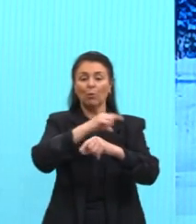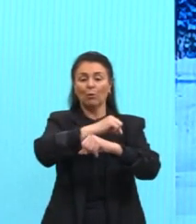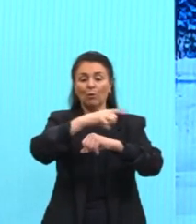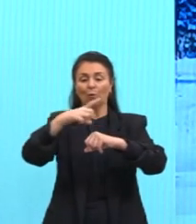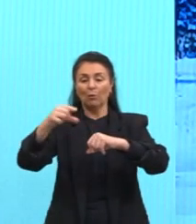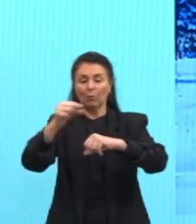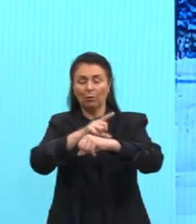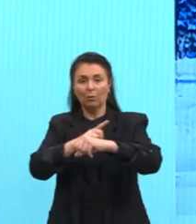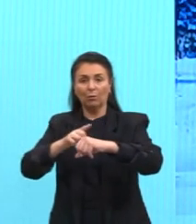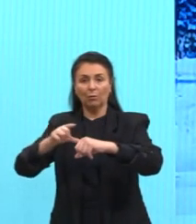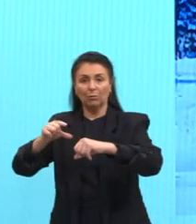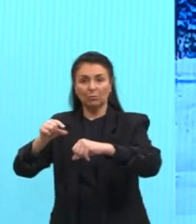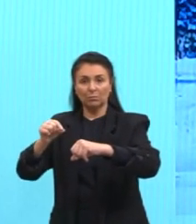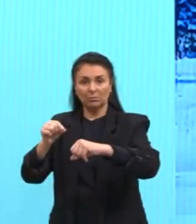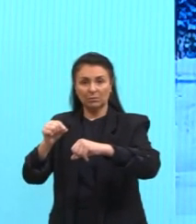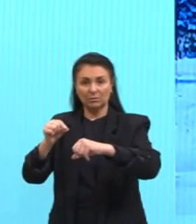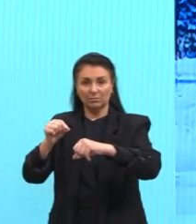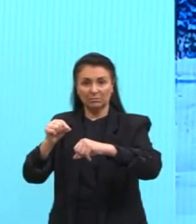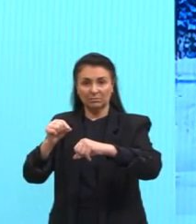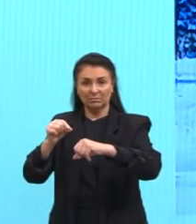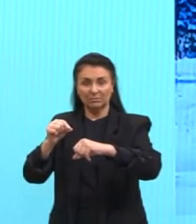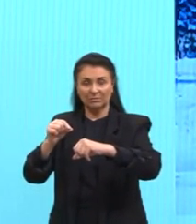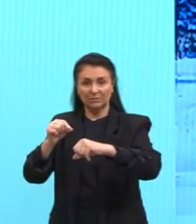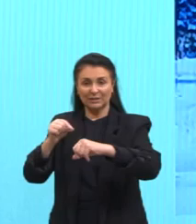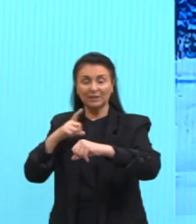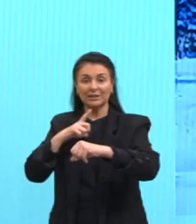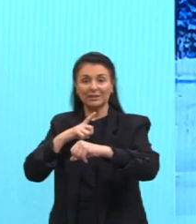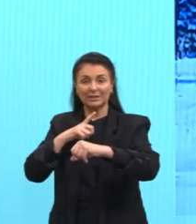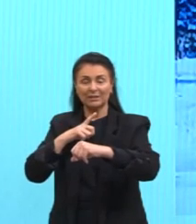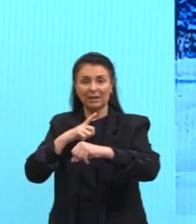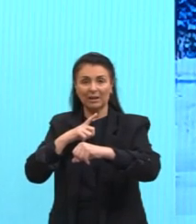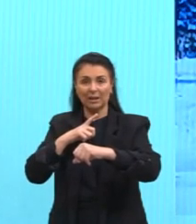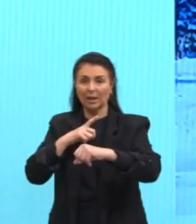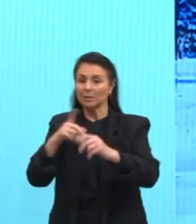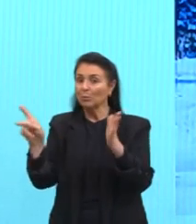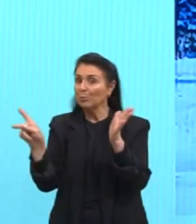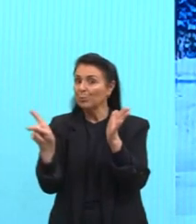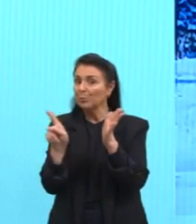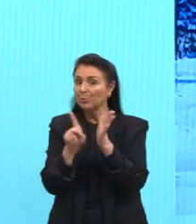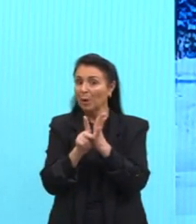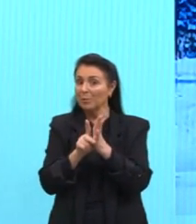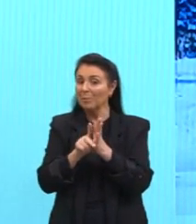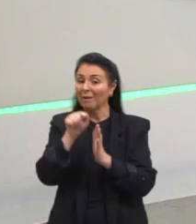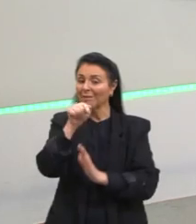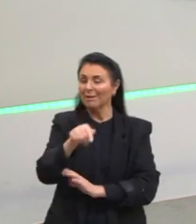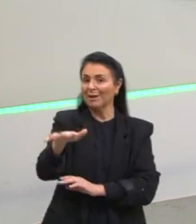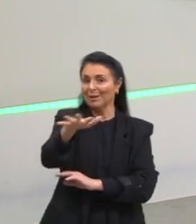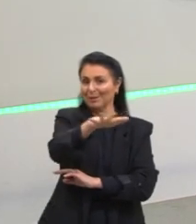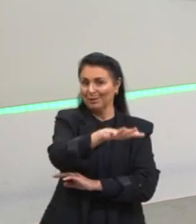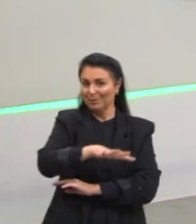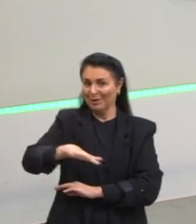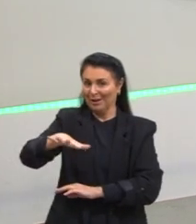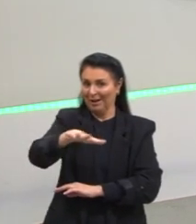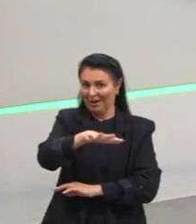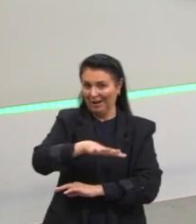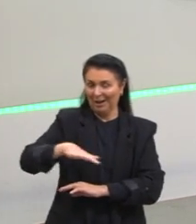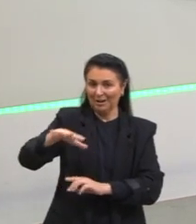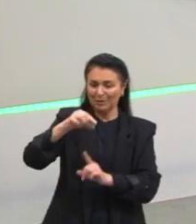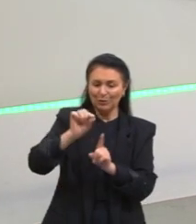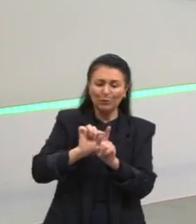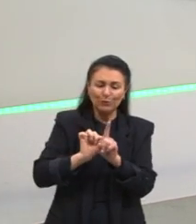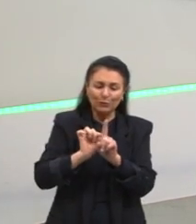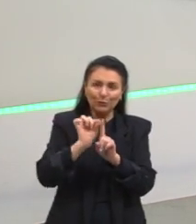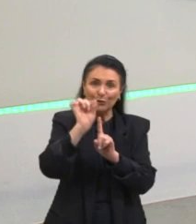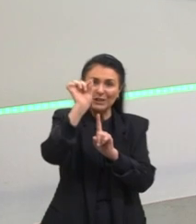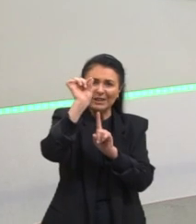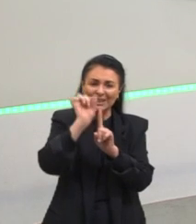folhas também que são Preparadas né são são especiais aí para essa região né as folhas linhas